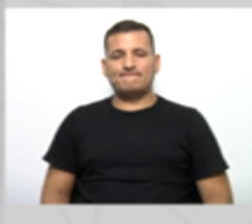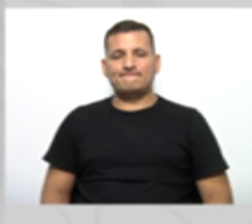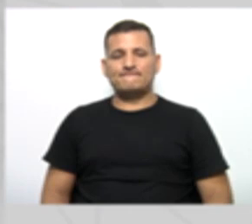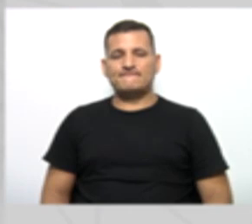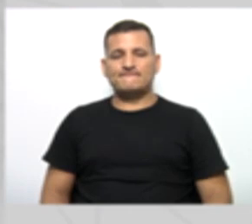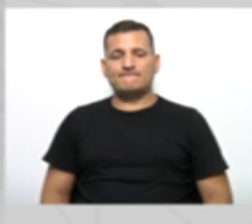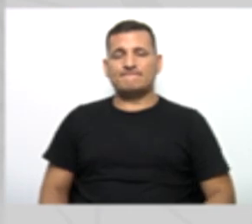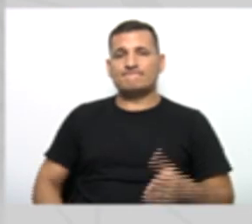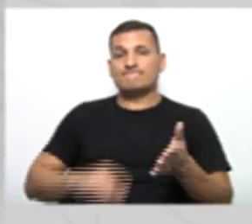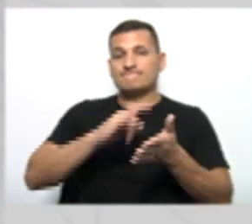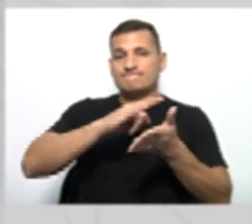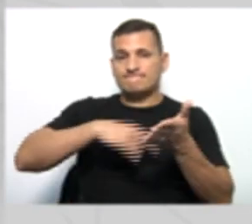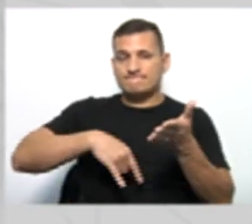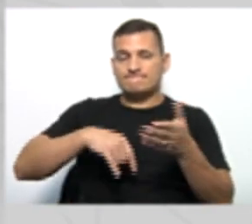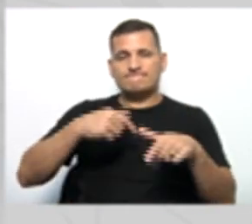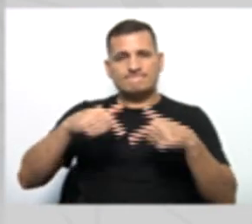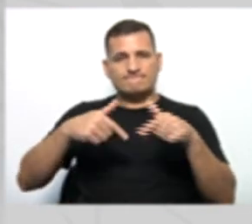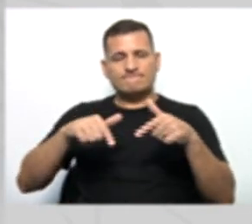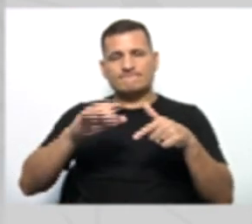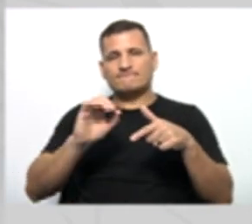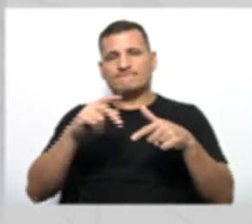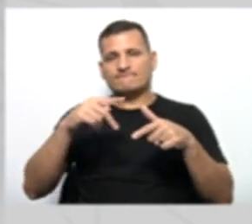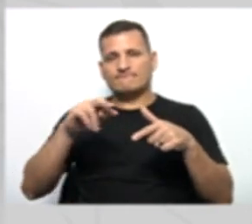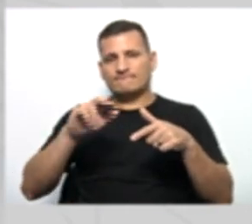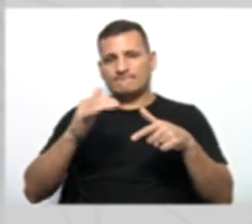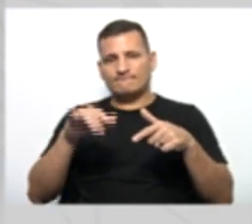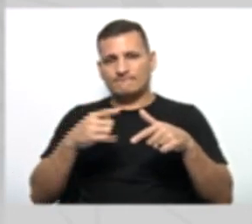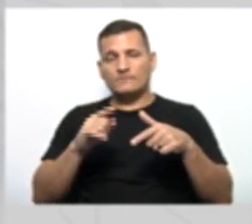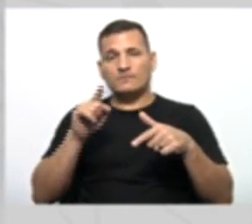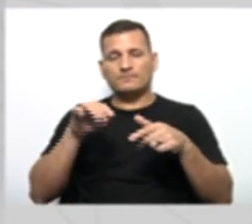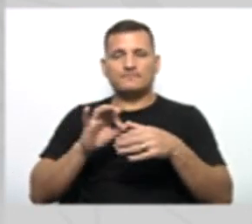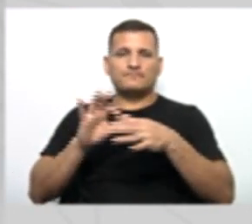de operação, ela autoriza as atividades do empreendimento